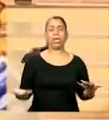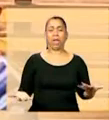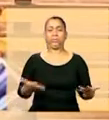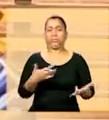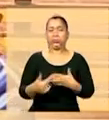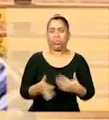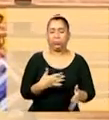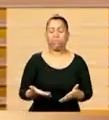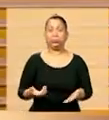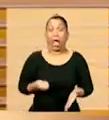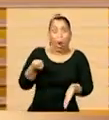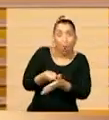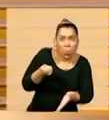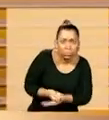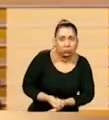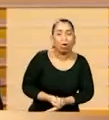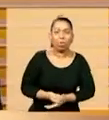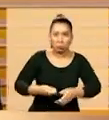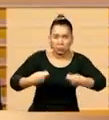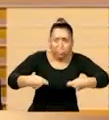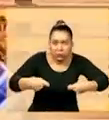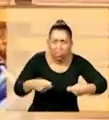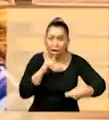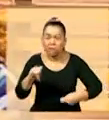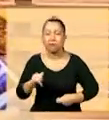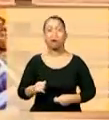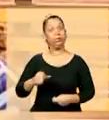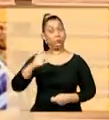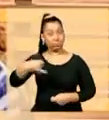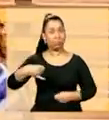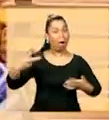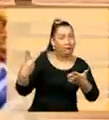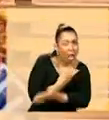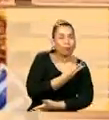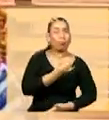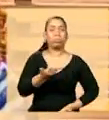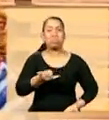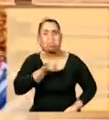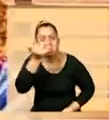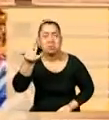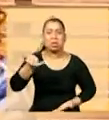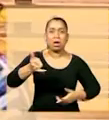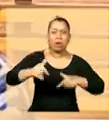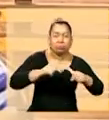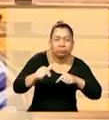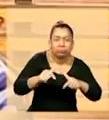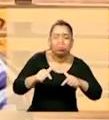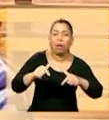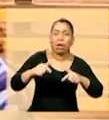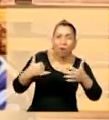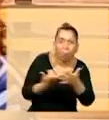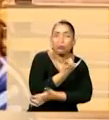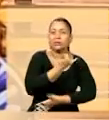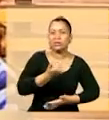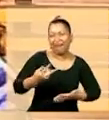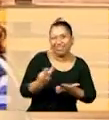da gravidade. É compulsório? Tem que avisar? É compulsório. Diante da suspeita de um acidente ou doença do